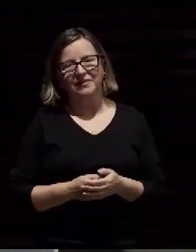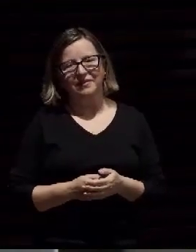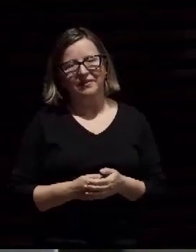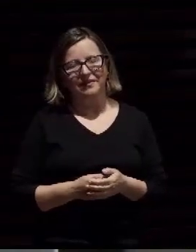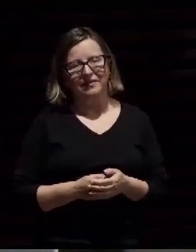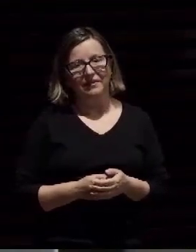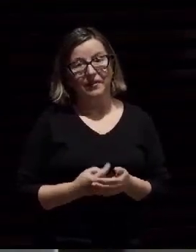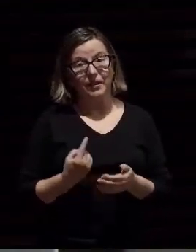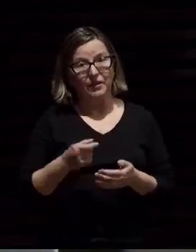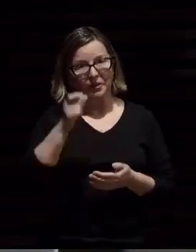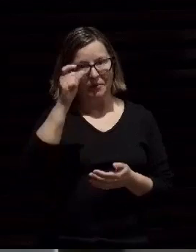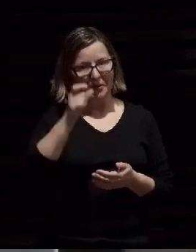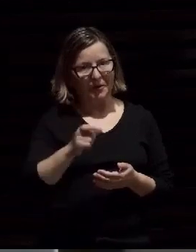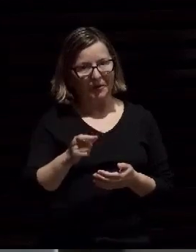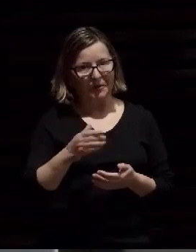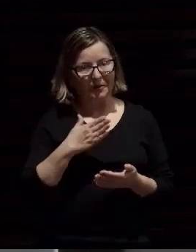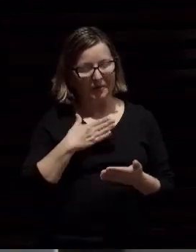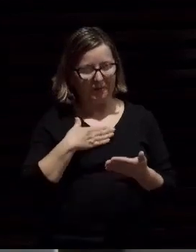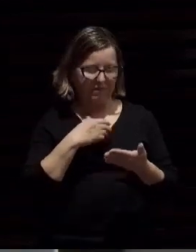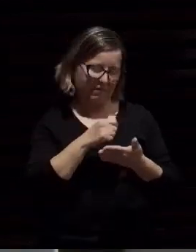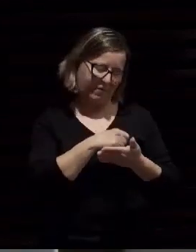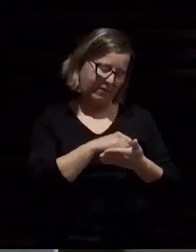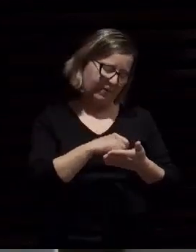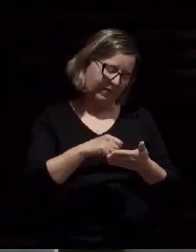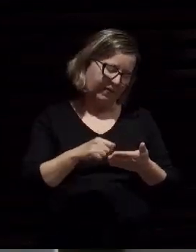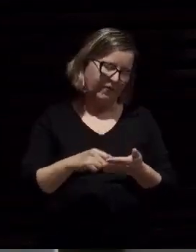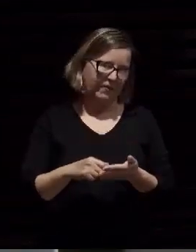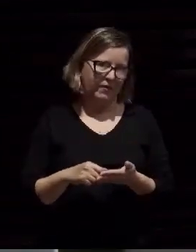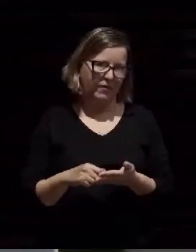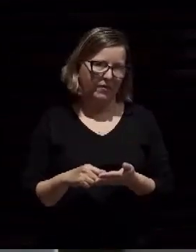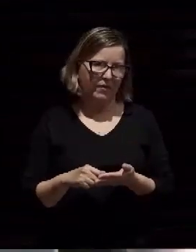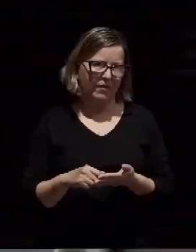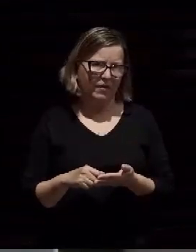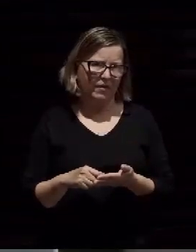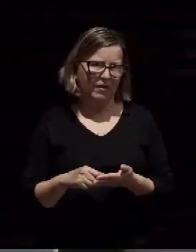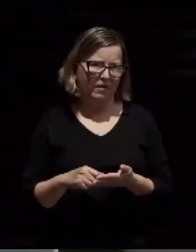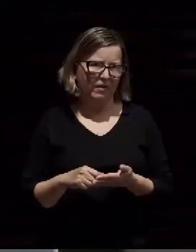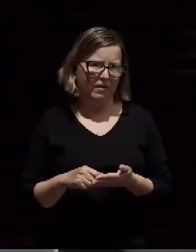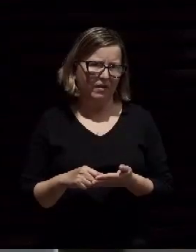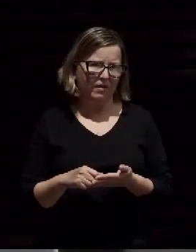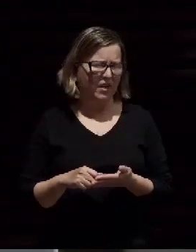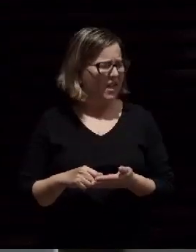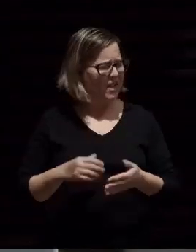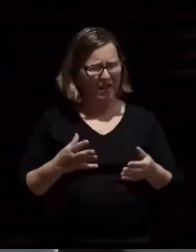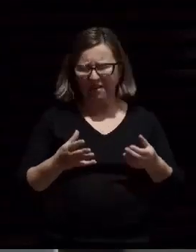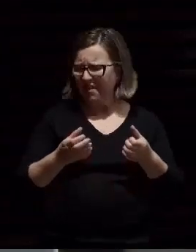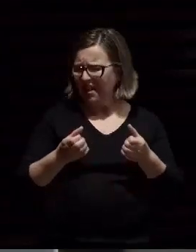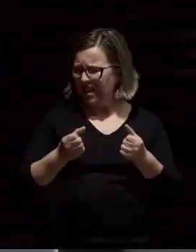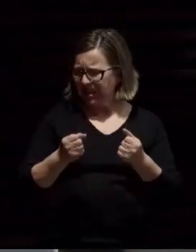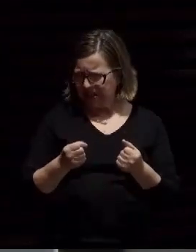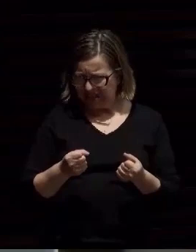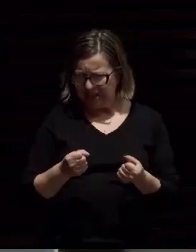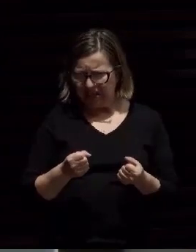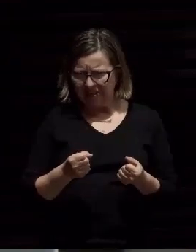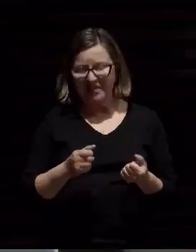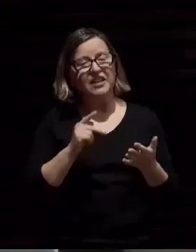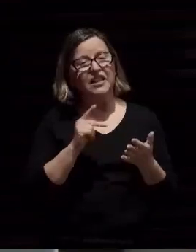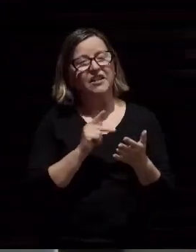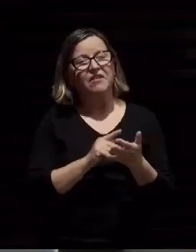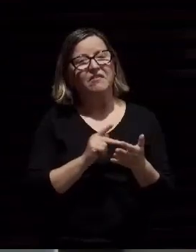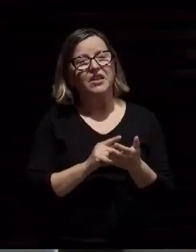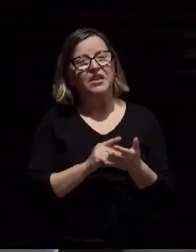Uma pessoa me escreveu, não concordo com a exposição de que a verdade